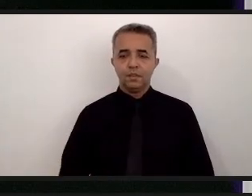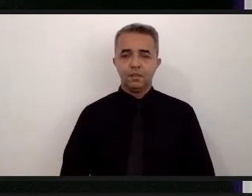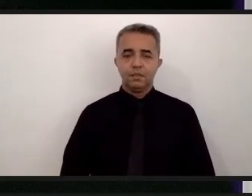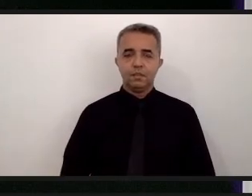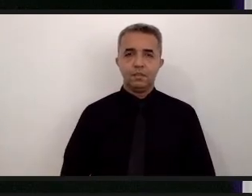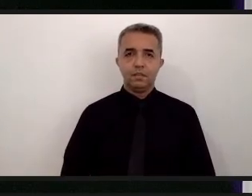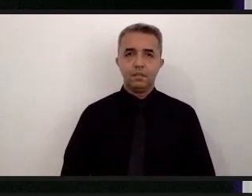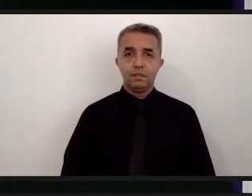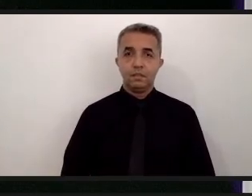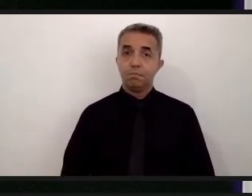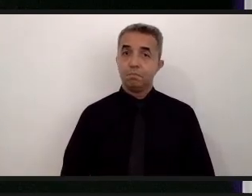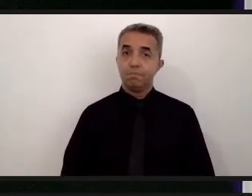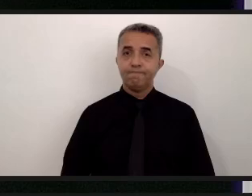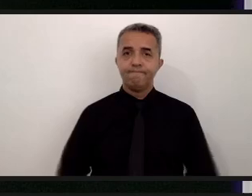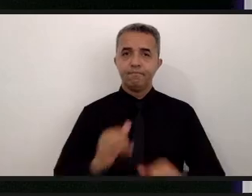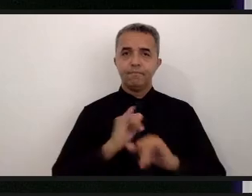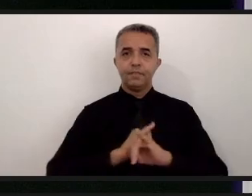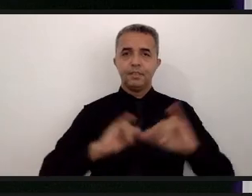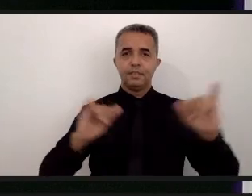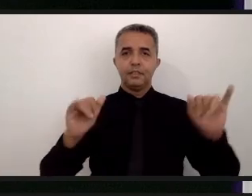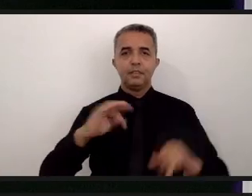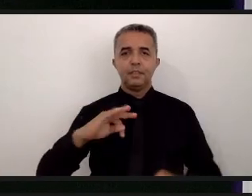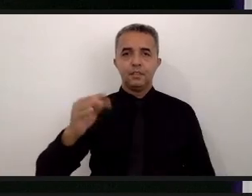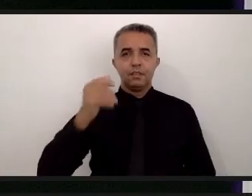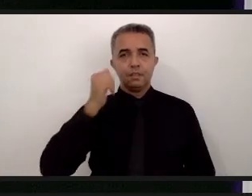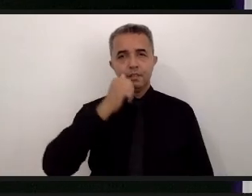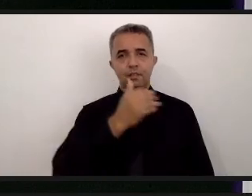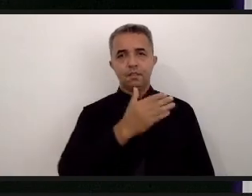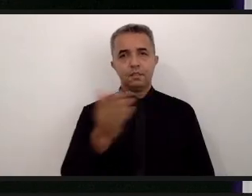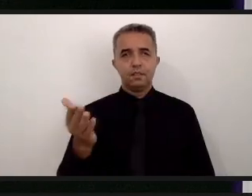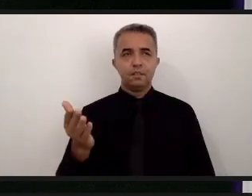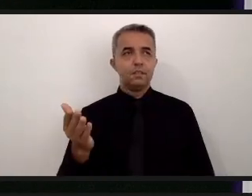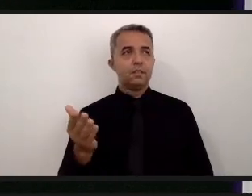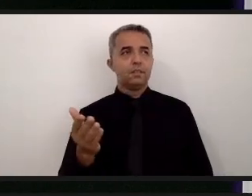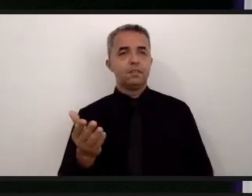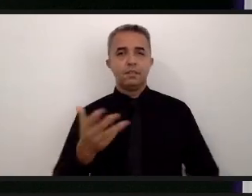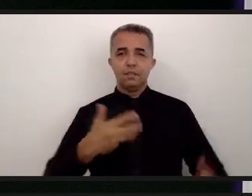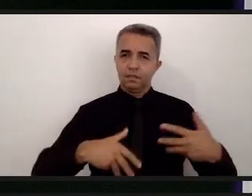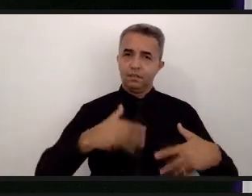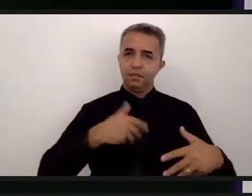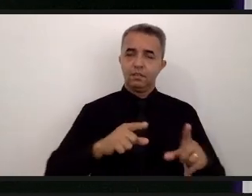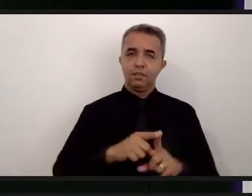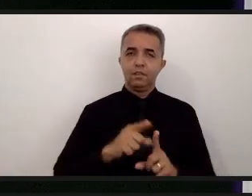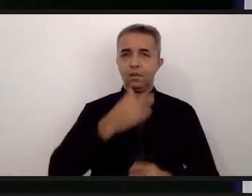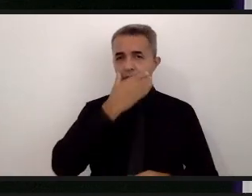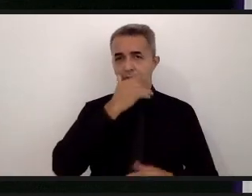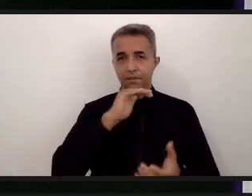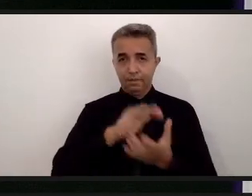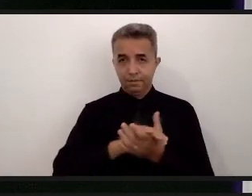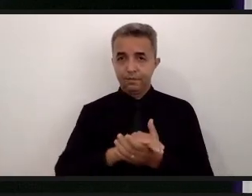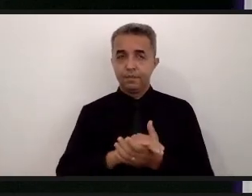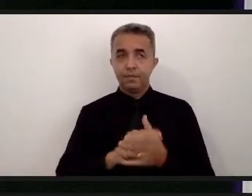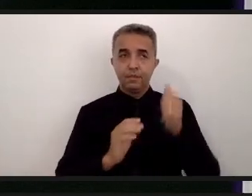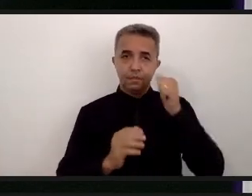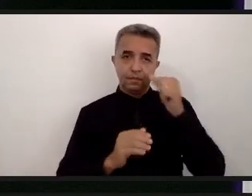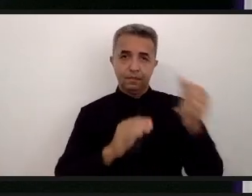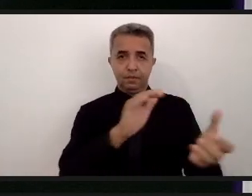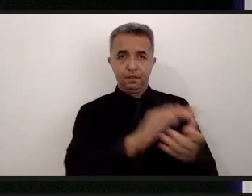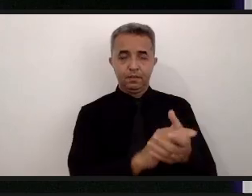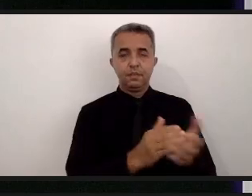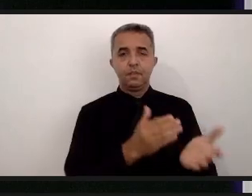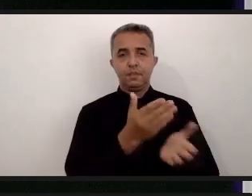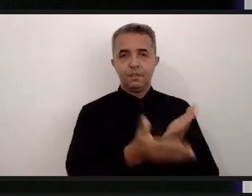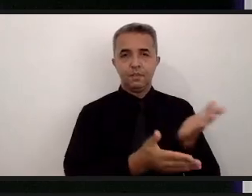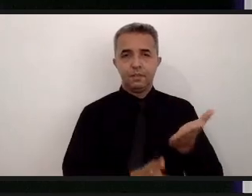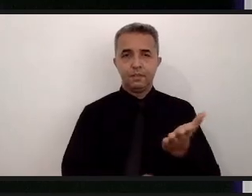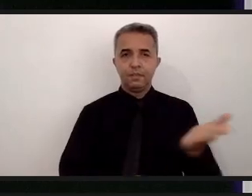Essa é a minha fala para todas as mulheres. Se cuidem e os esposos cuidem das suas esposas. Eu deixo aqui um grande